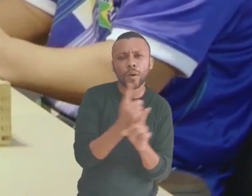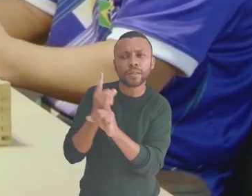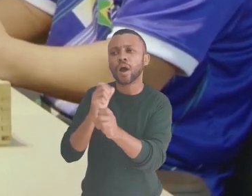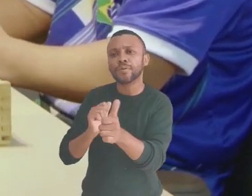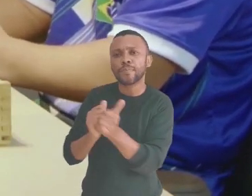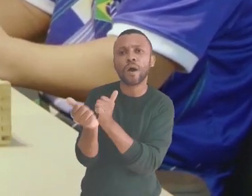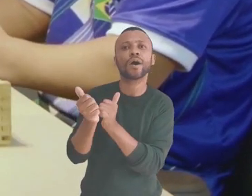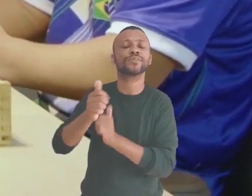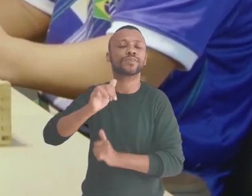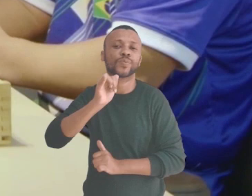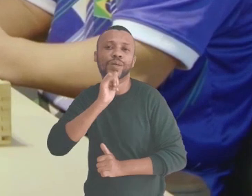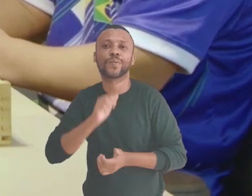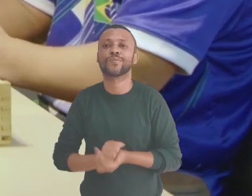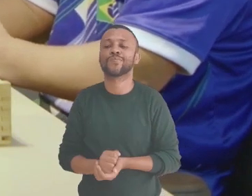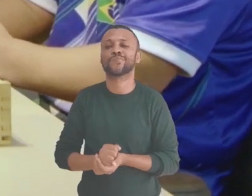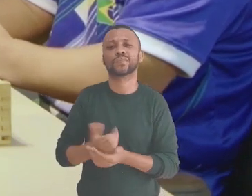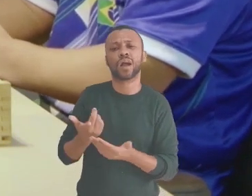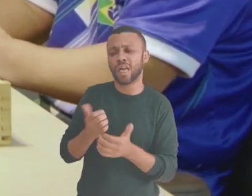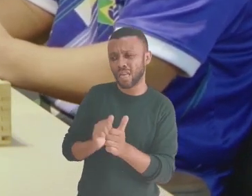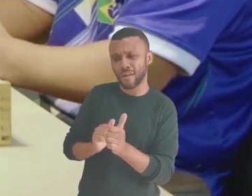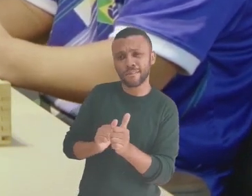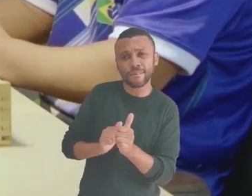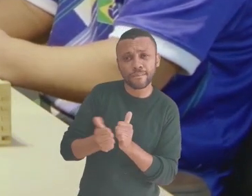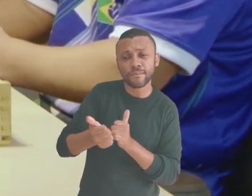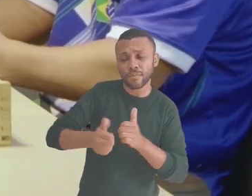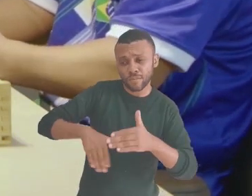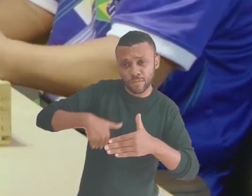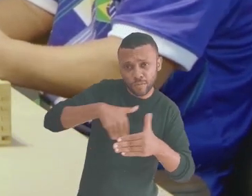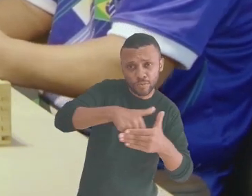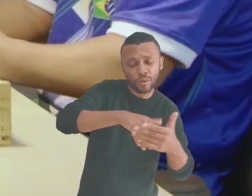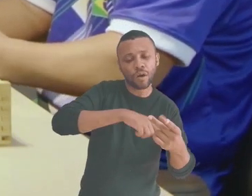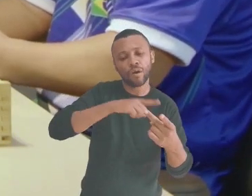encontrar vôlei, que são esportes